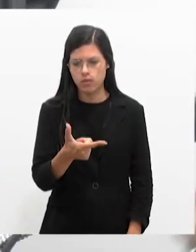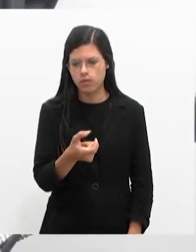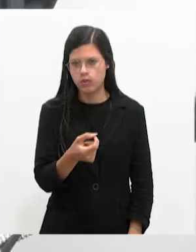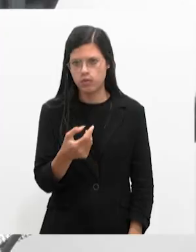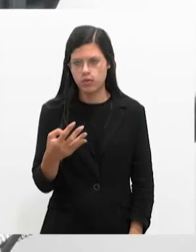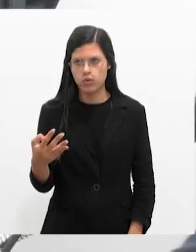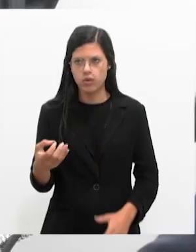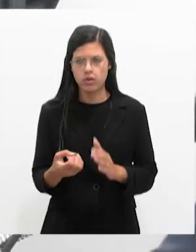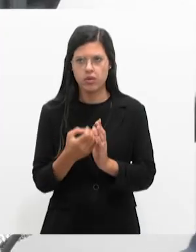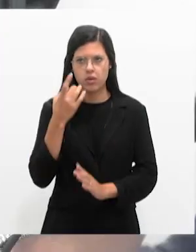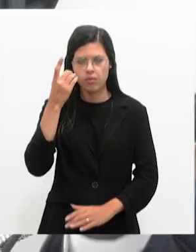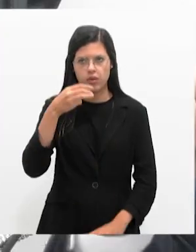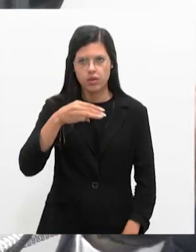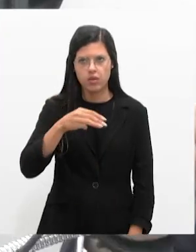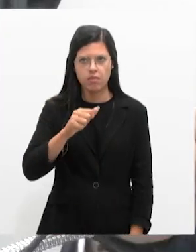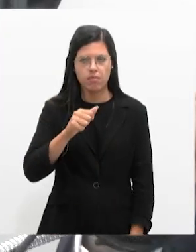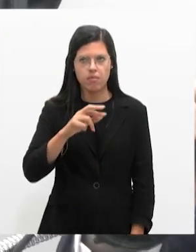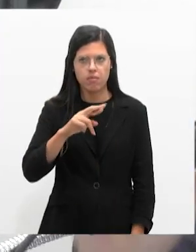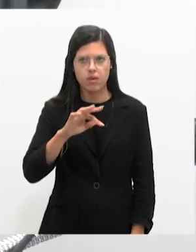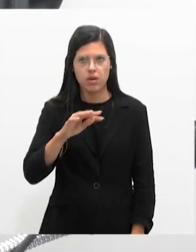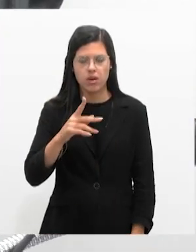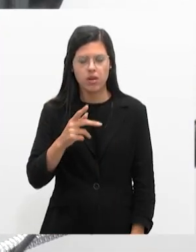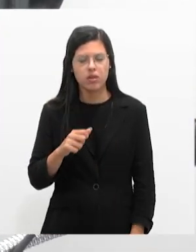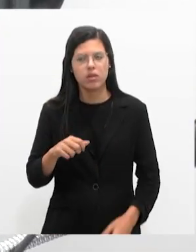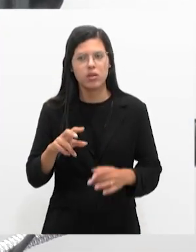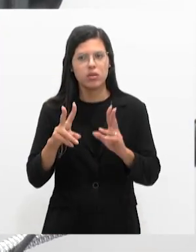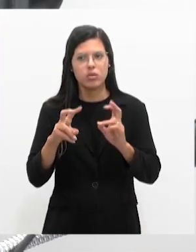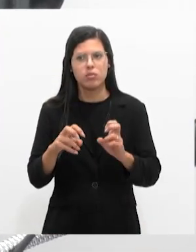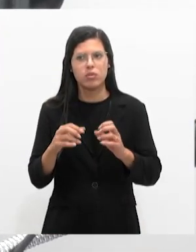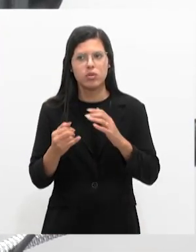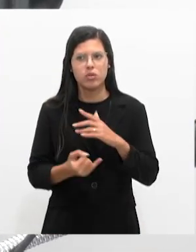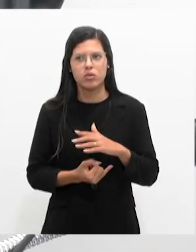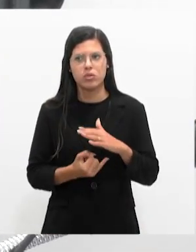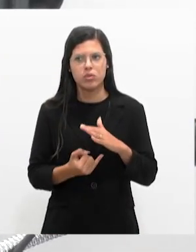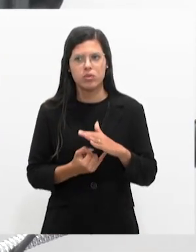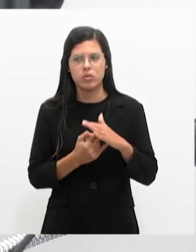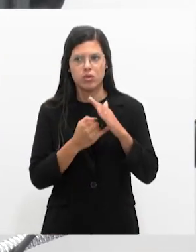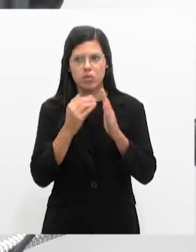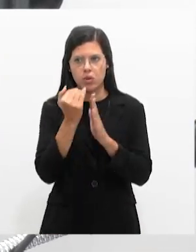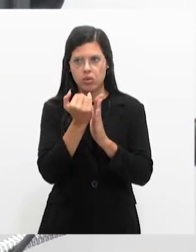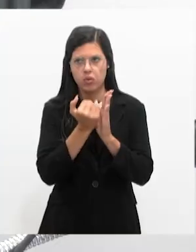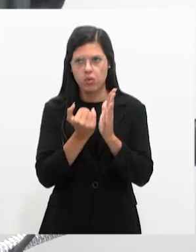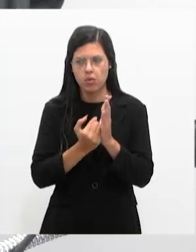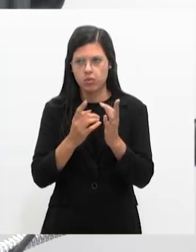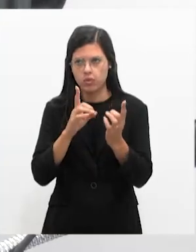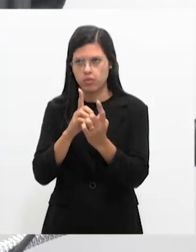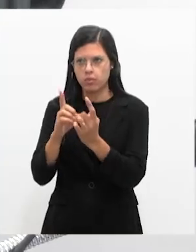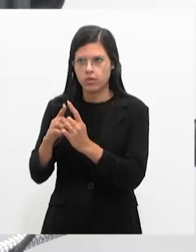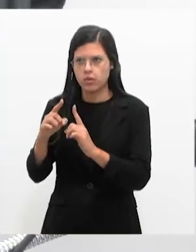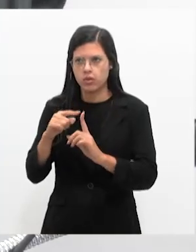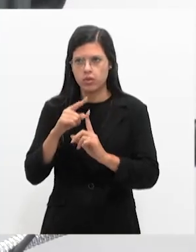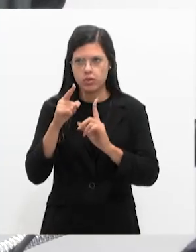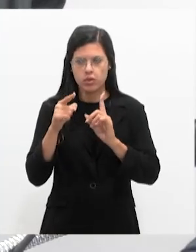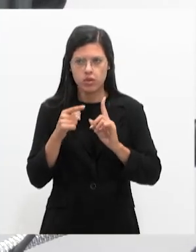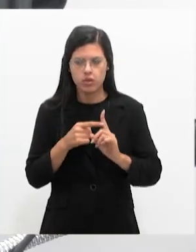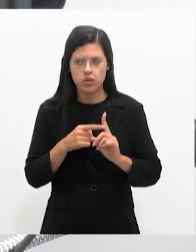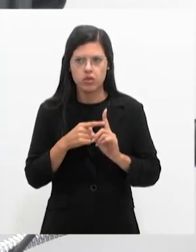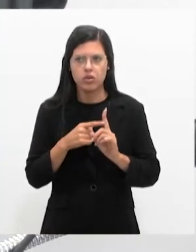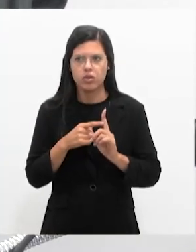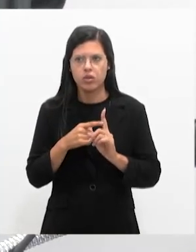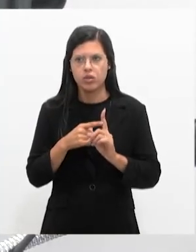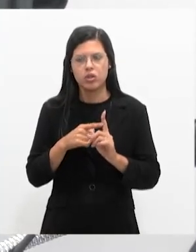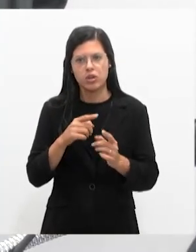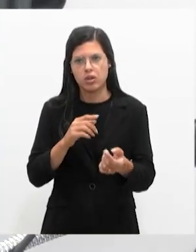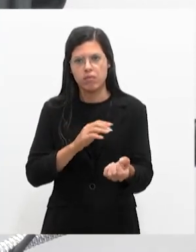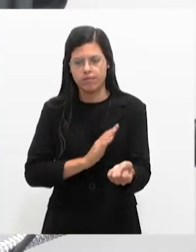24, de autoria da deputada Marta Rocha, que dispõe sobre a instituição do protocolo de amparo a gestantes dependentes químicas durante o pré-natal. Deputado